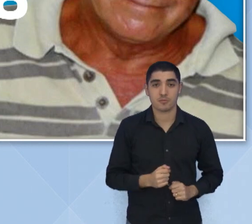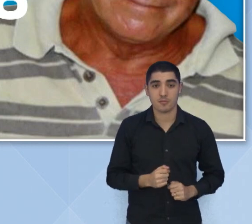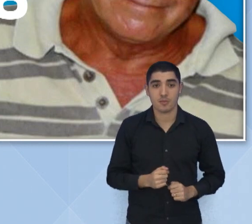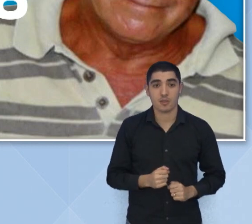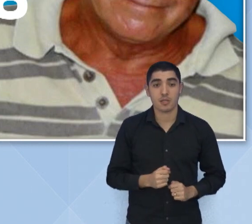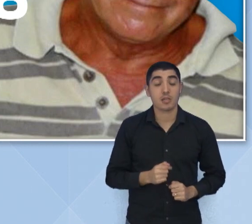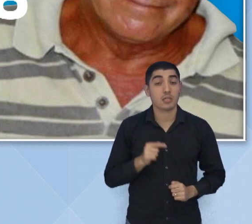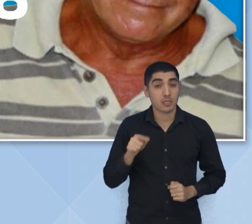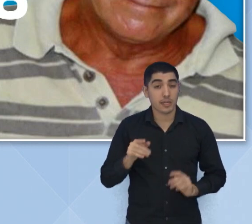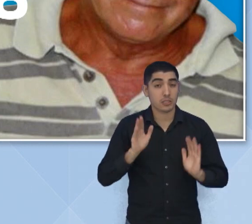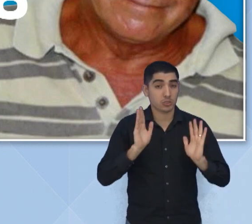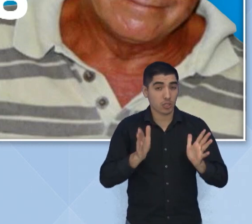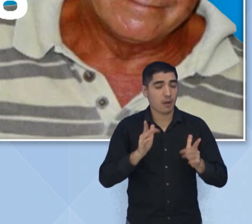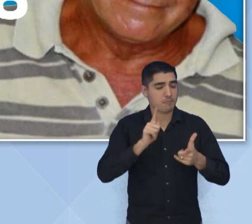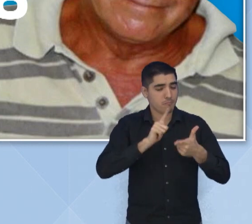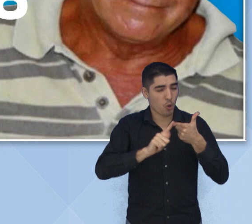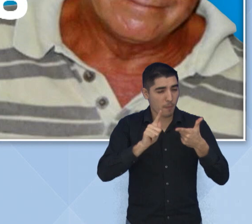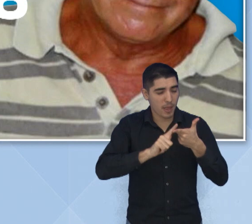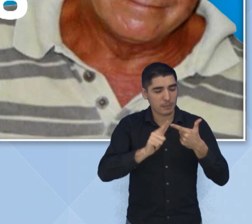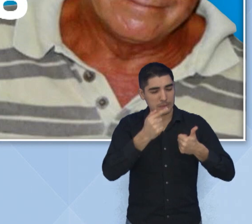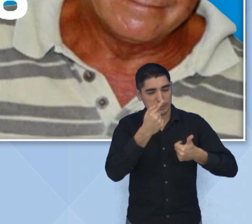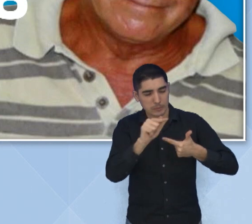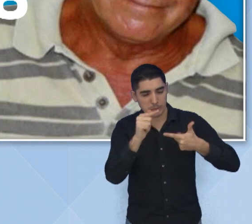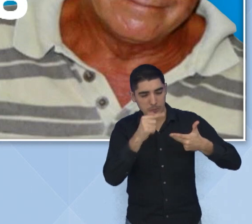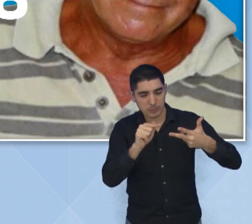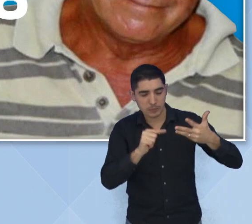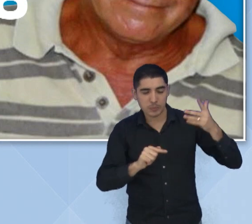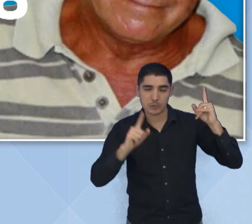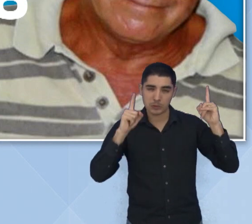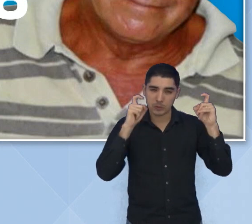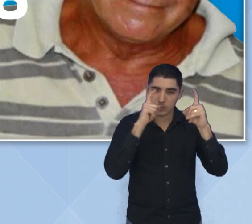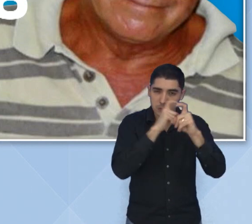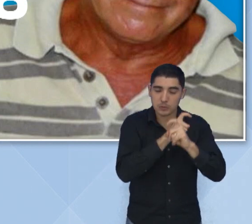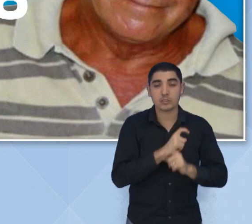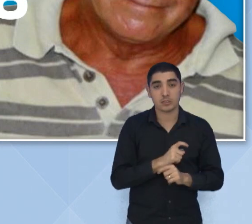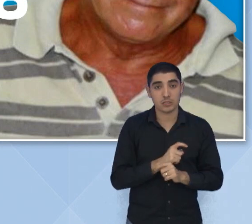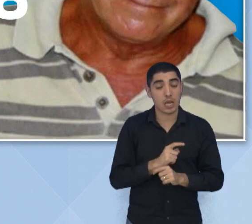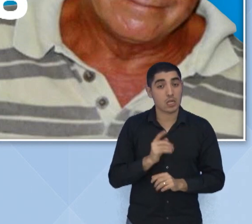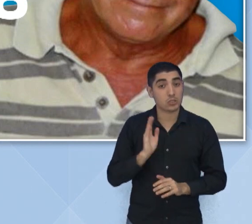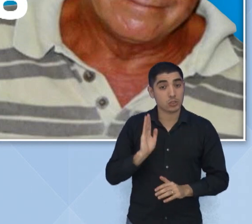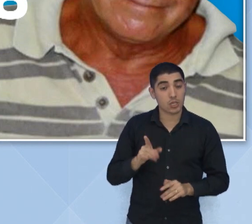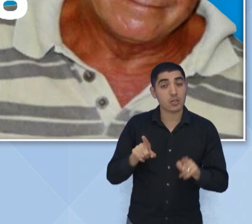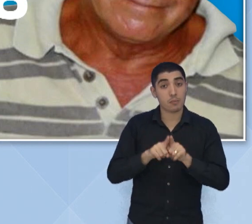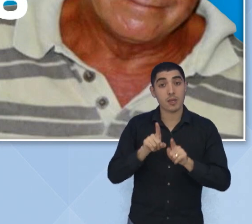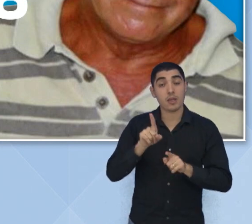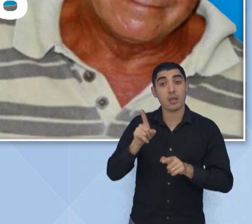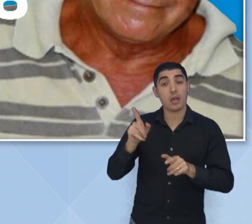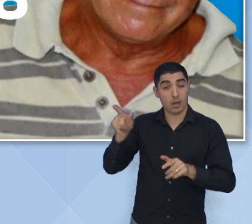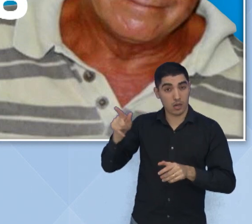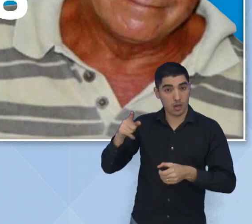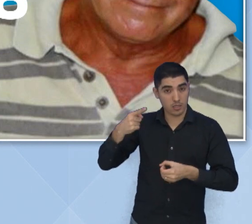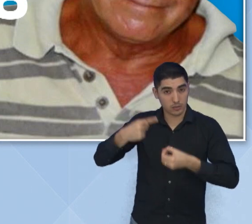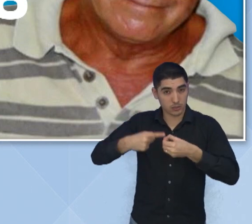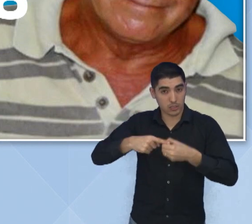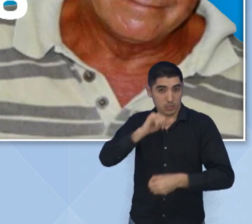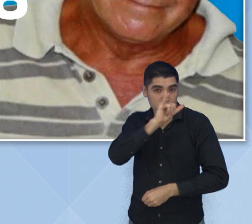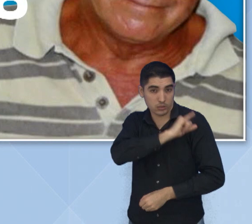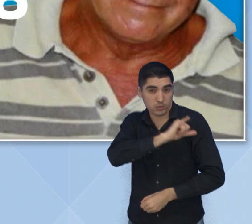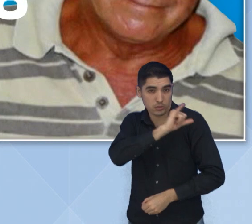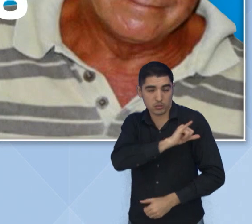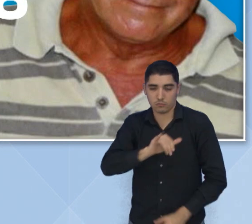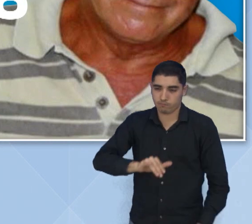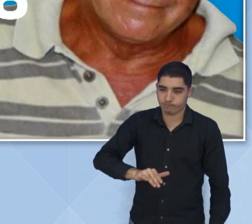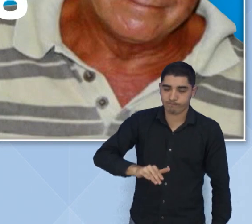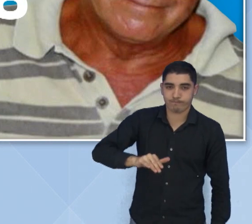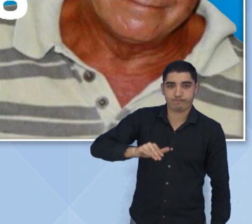teve várias dificuldades nesse decorrer. Foi criado no Rio de Janeiro e